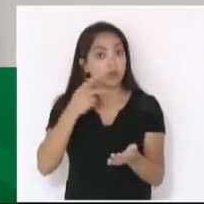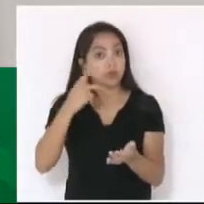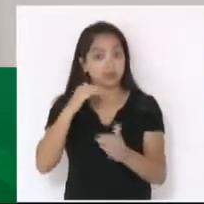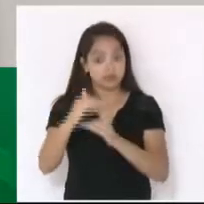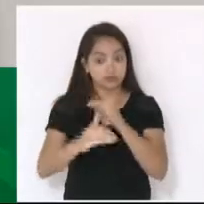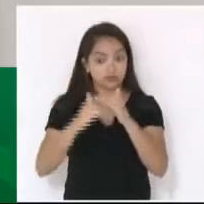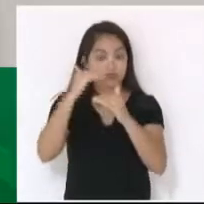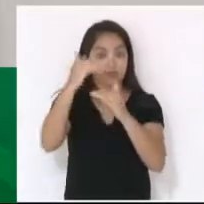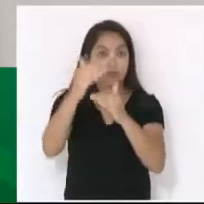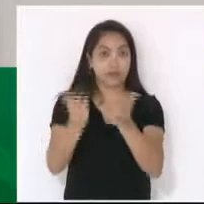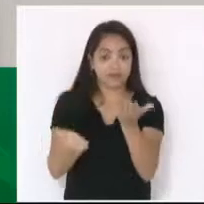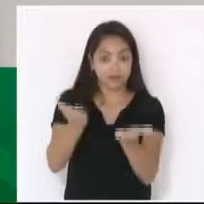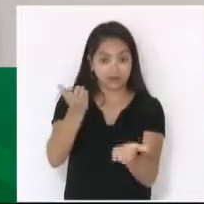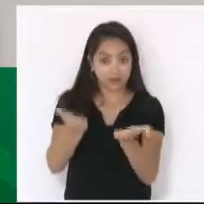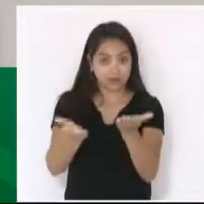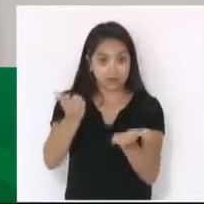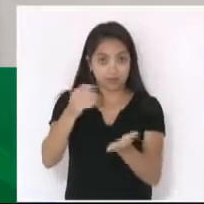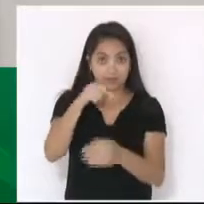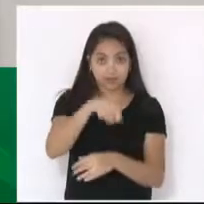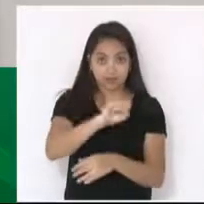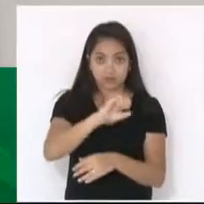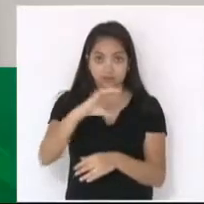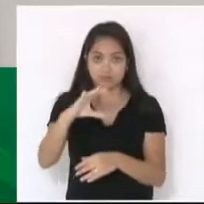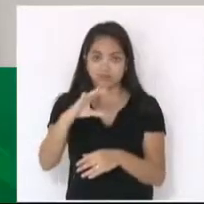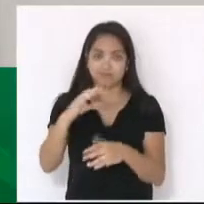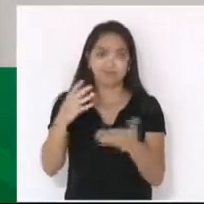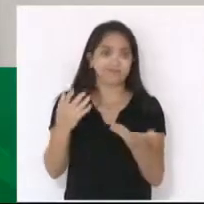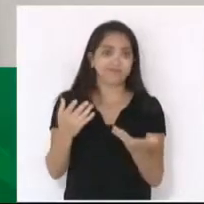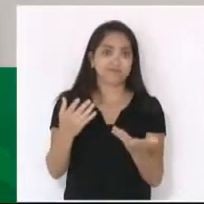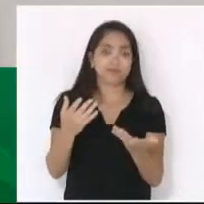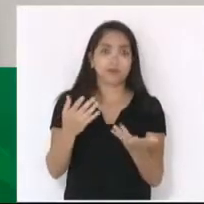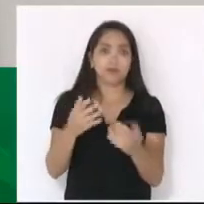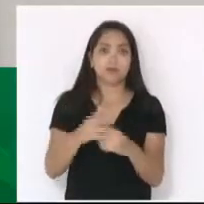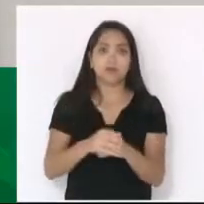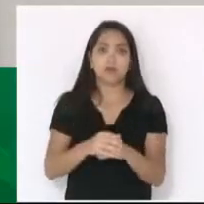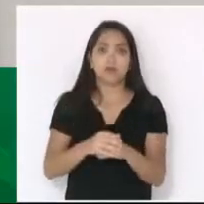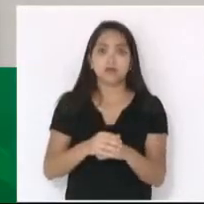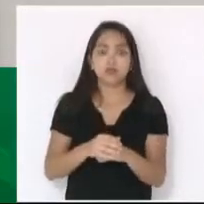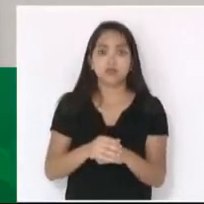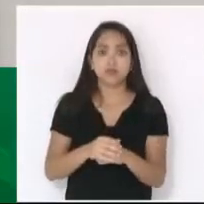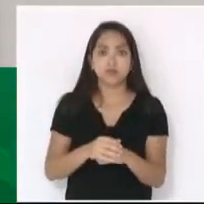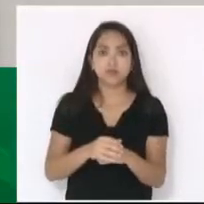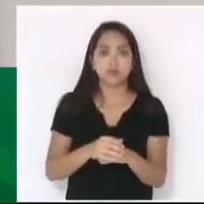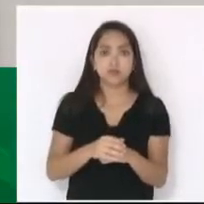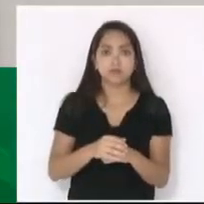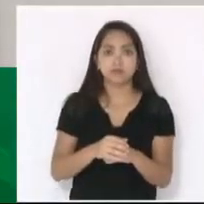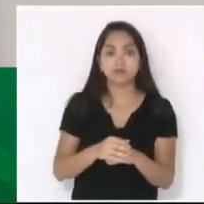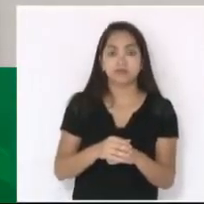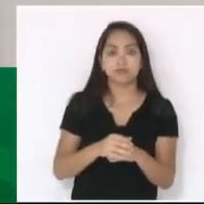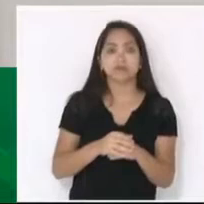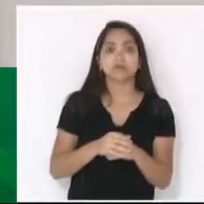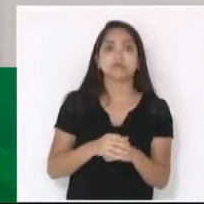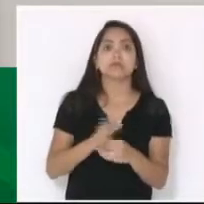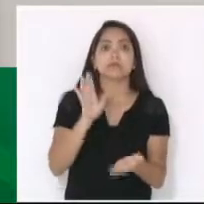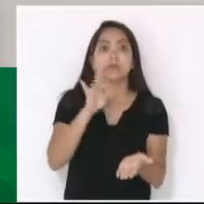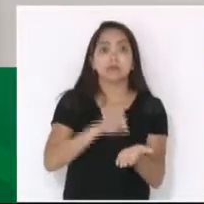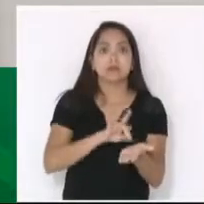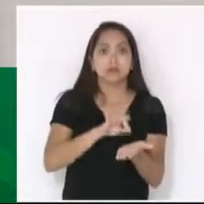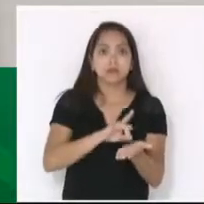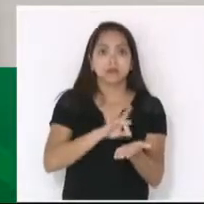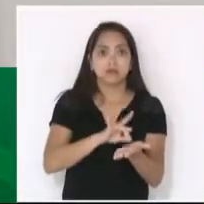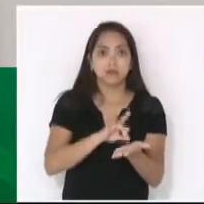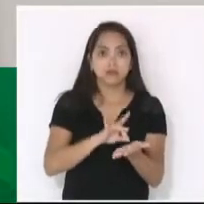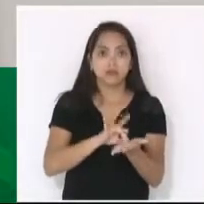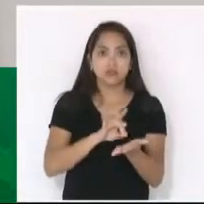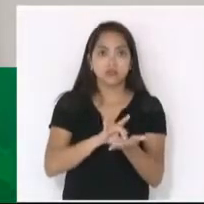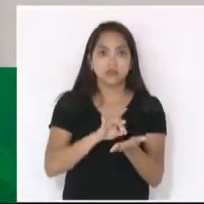regional equilibrado em Santa Catarina foi um mito é um mito pode-se afirmar portanto que a criação das secretarias